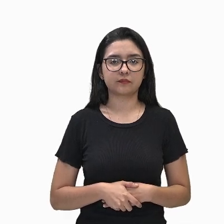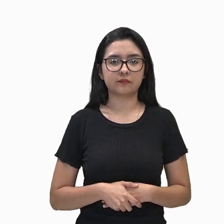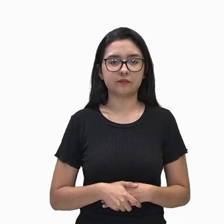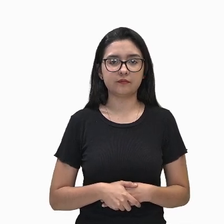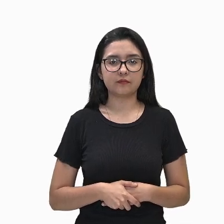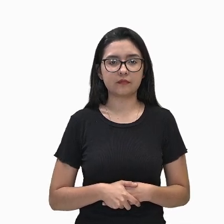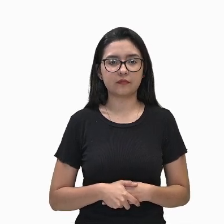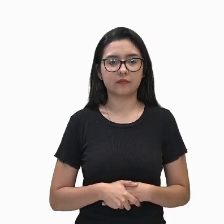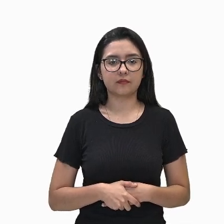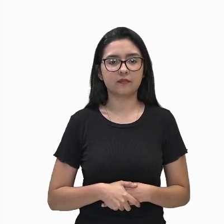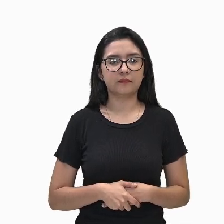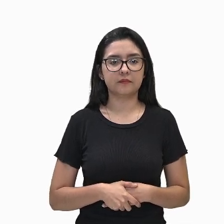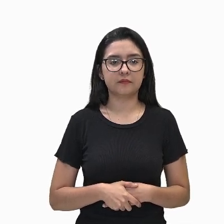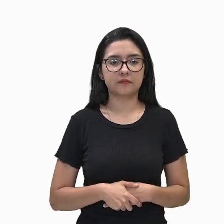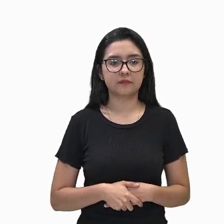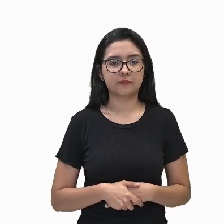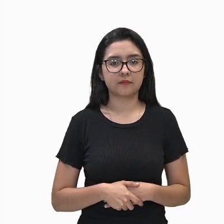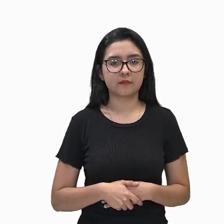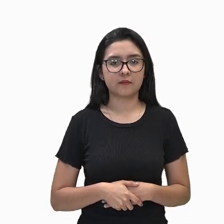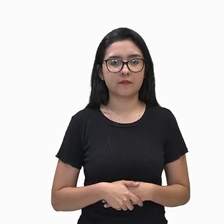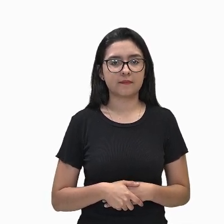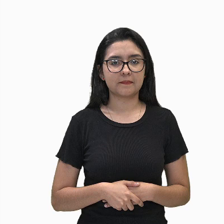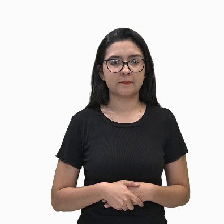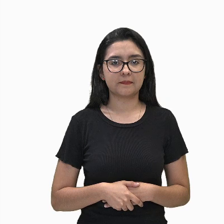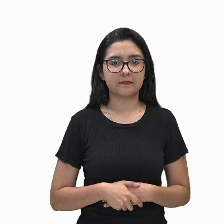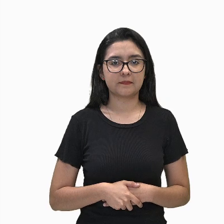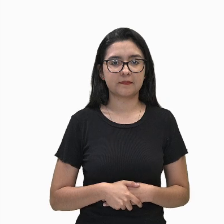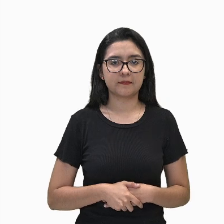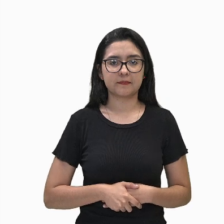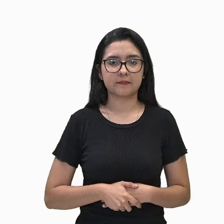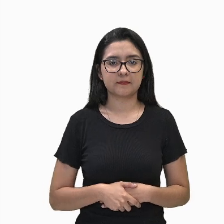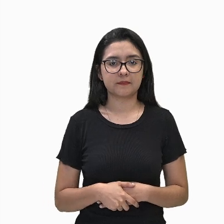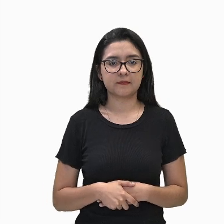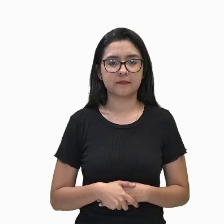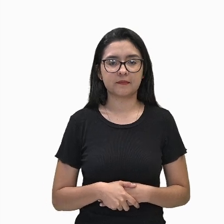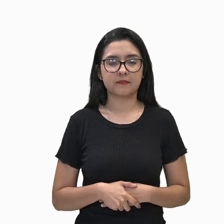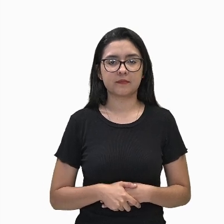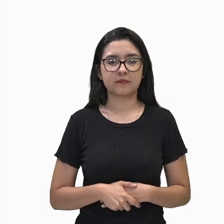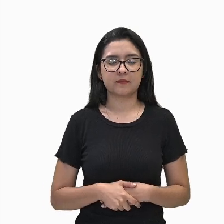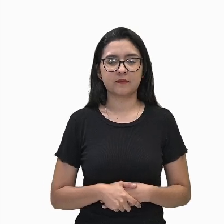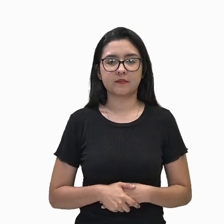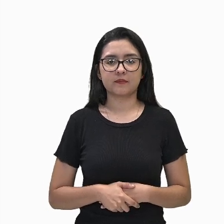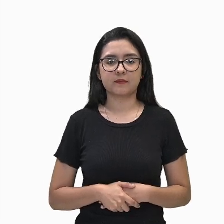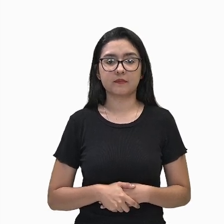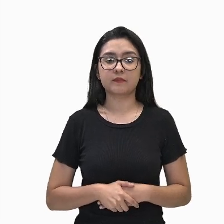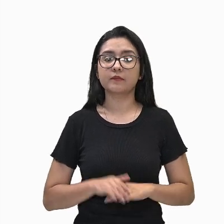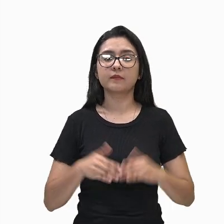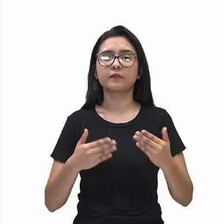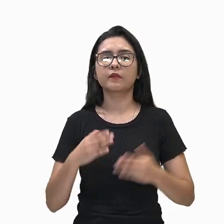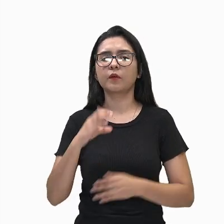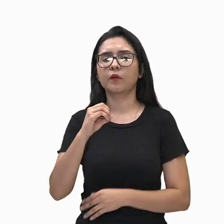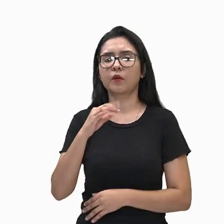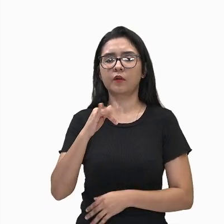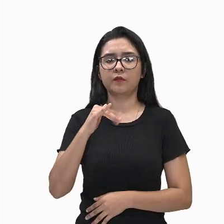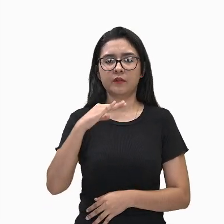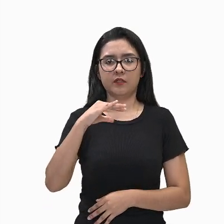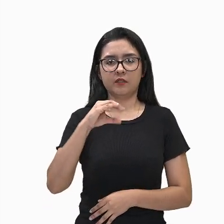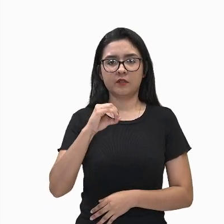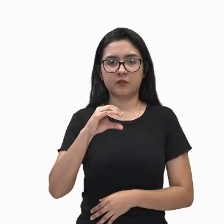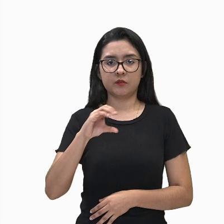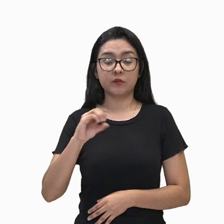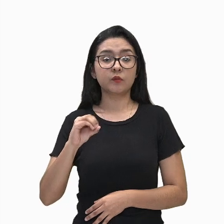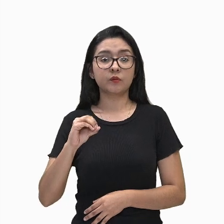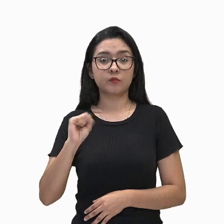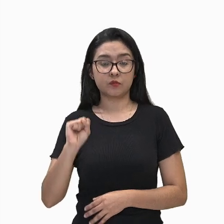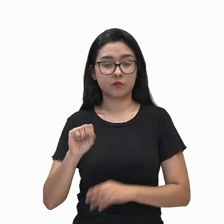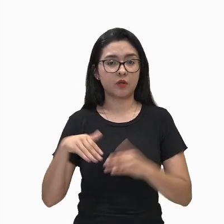a cabo a través de la experiencia directa. Então, um ofício é algo que